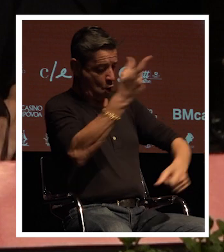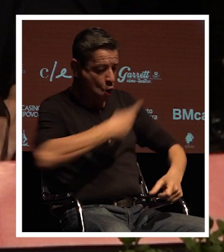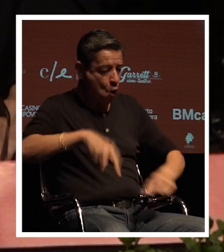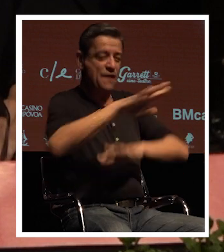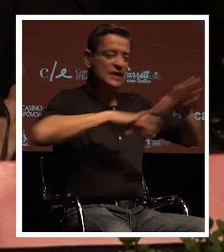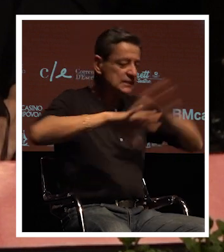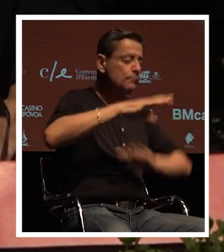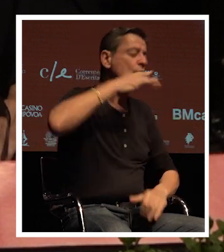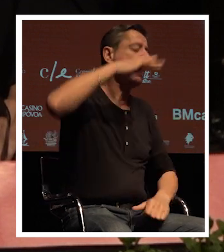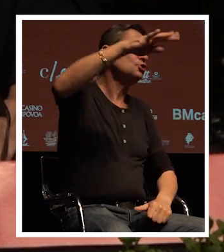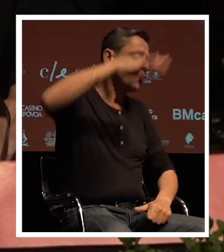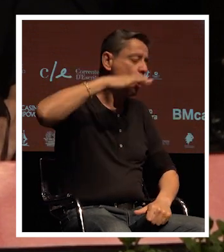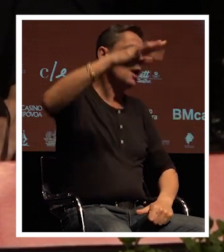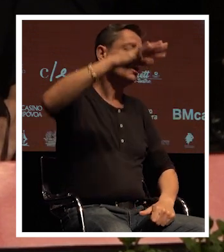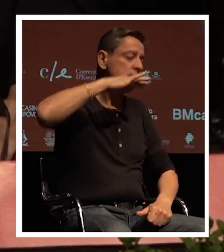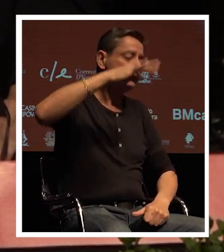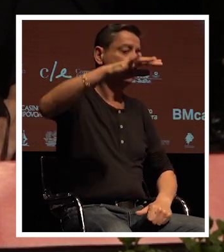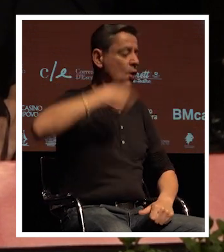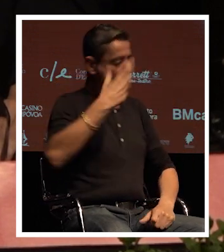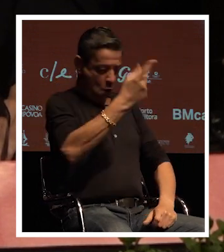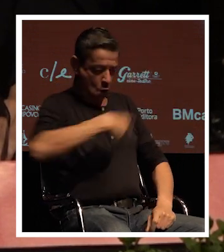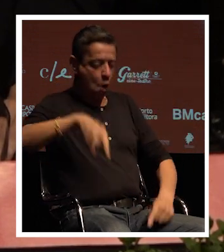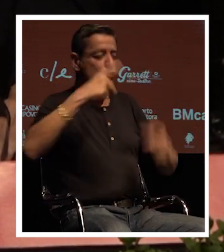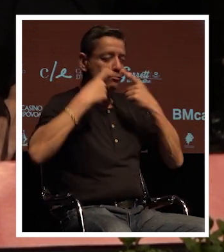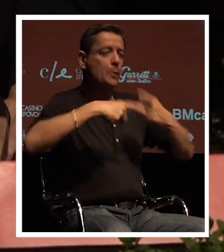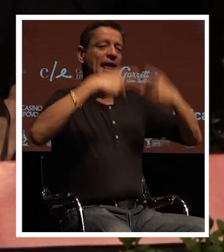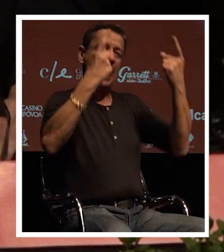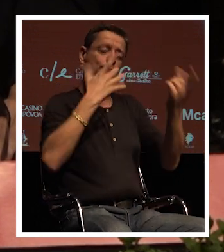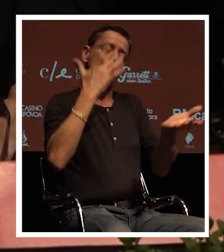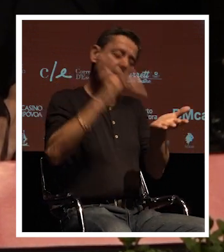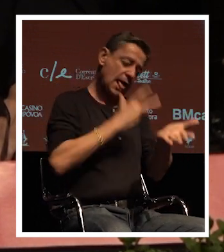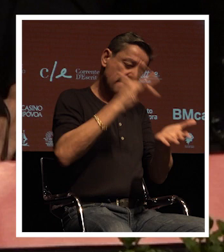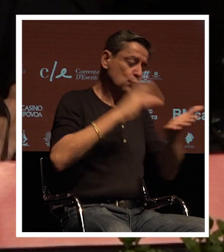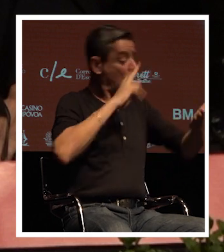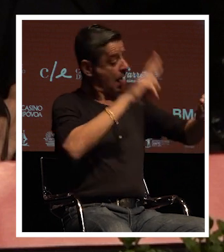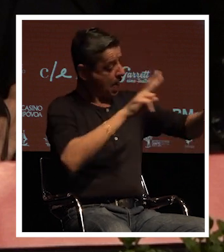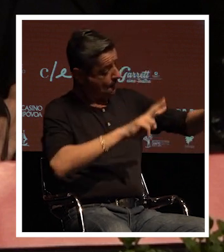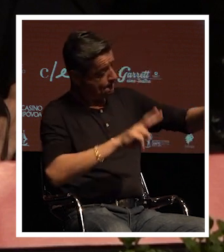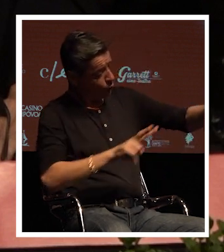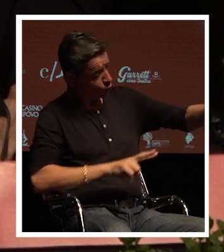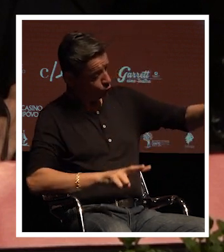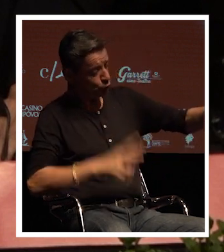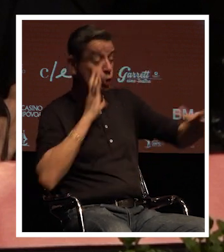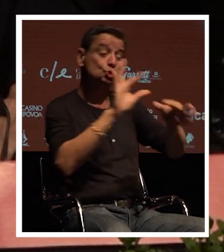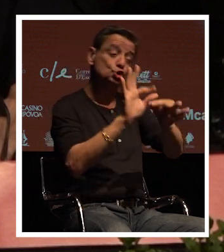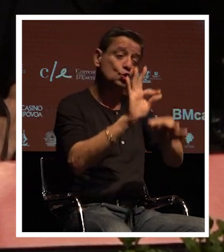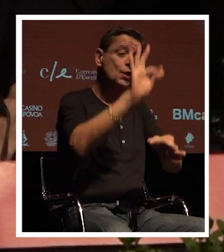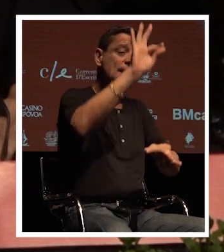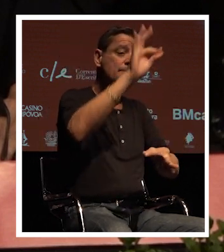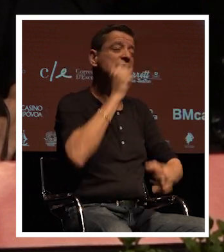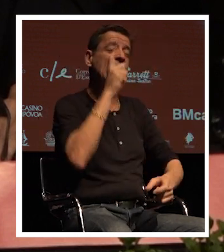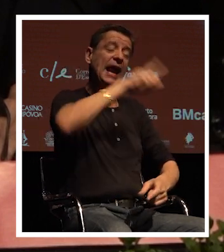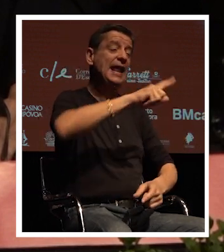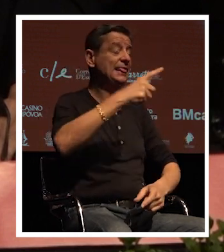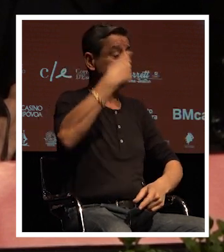fazemos canções nós publicamos livros Nós lemos Nós escolhemos quem tem